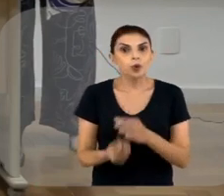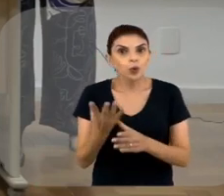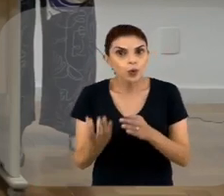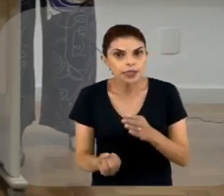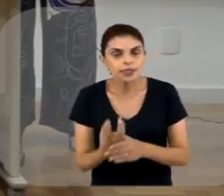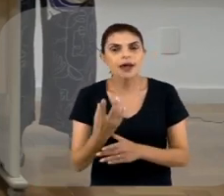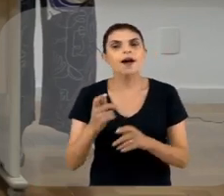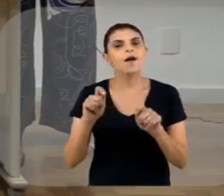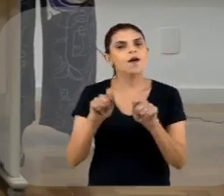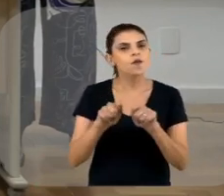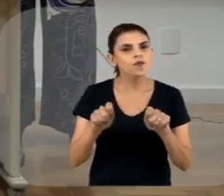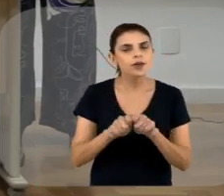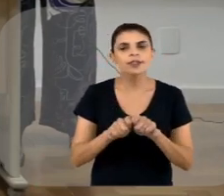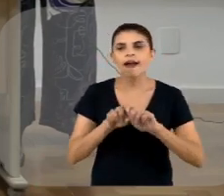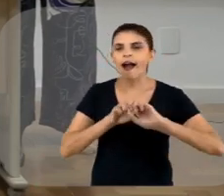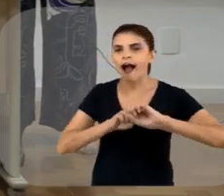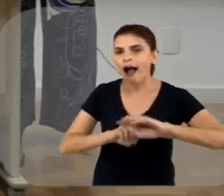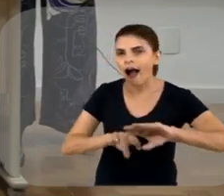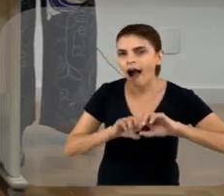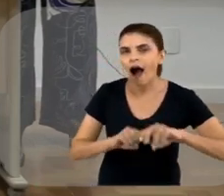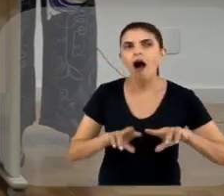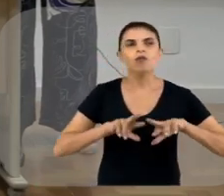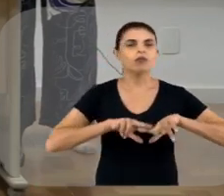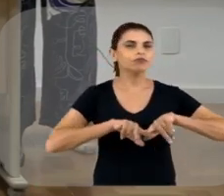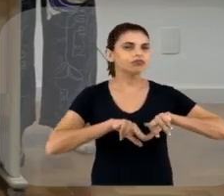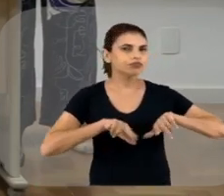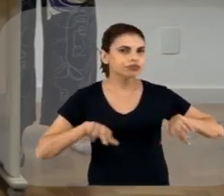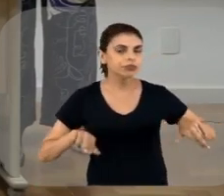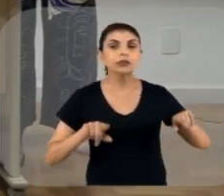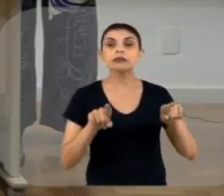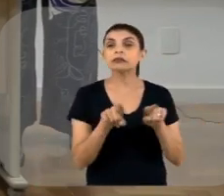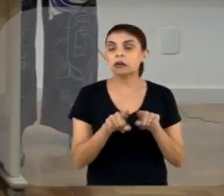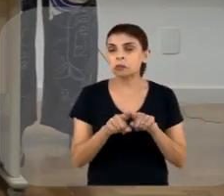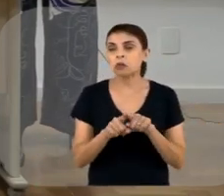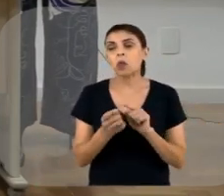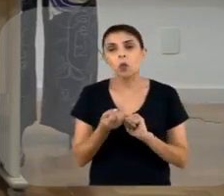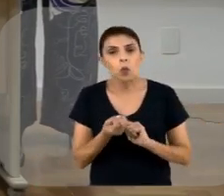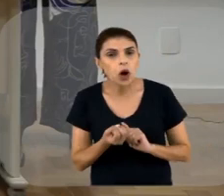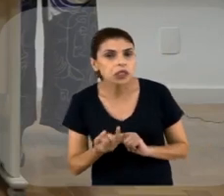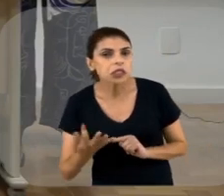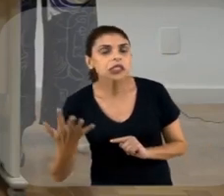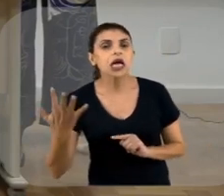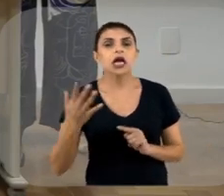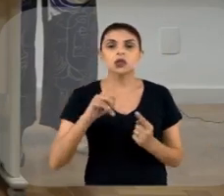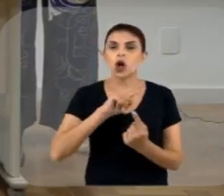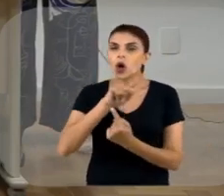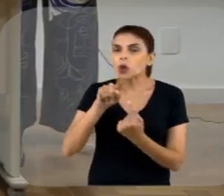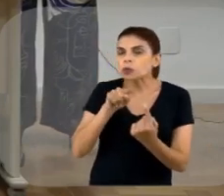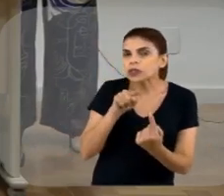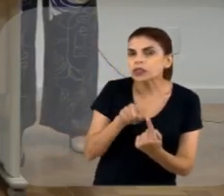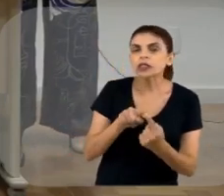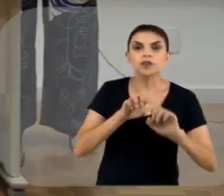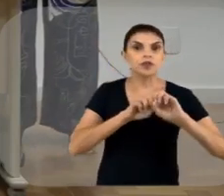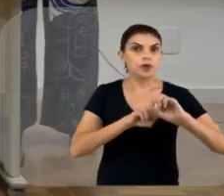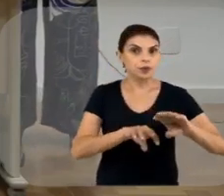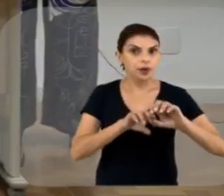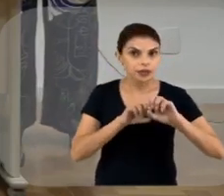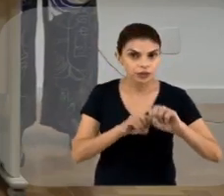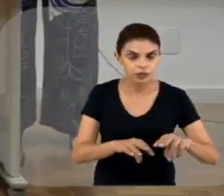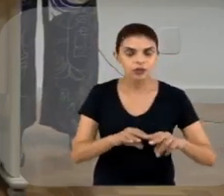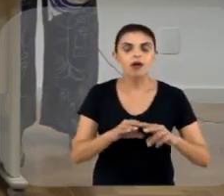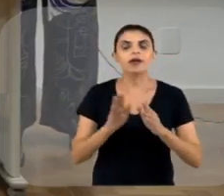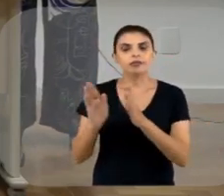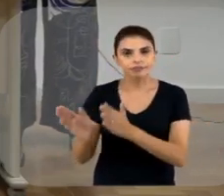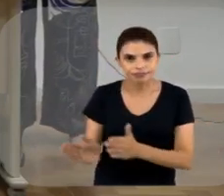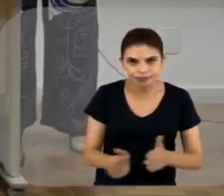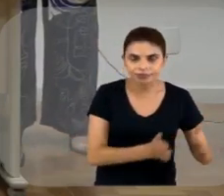produção mesmo, né, o conjunto de aulas, a questão que eu já passei dos objetivos educacionais, né,